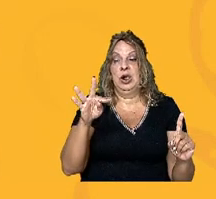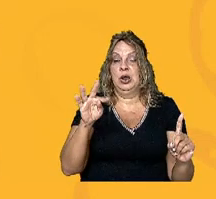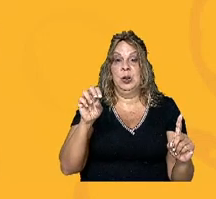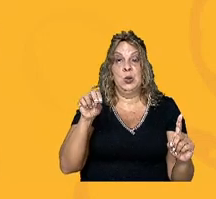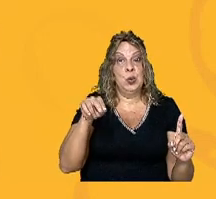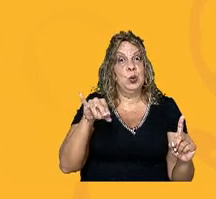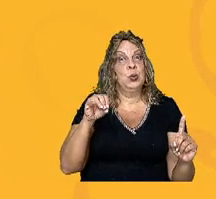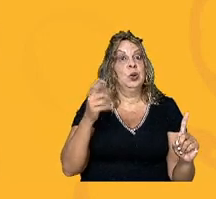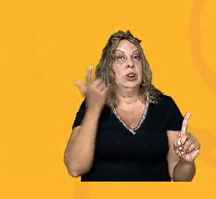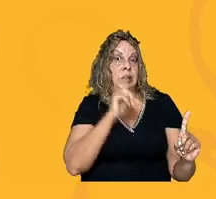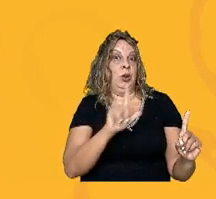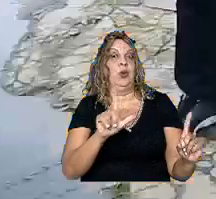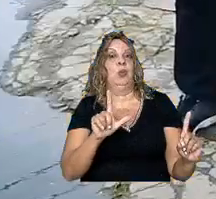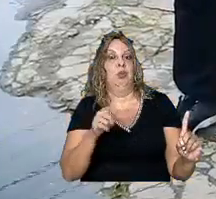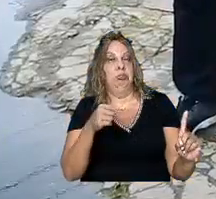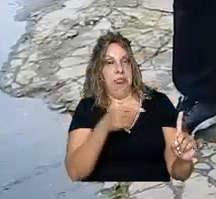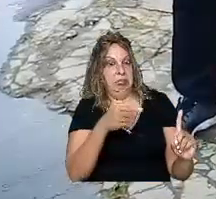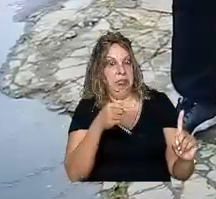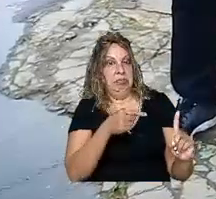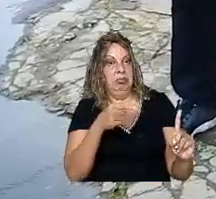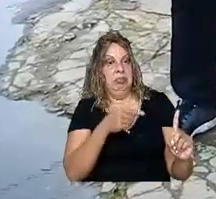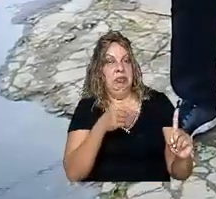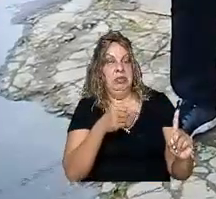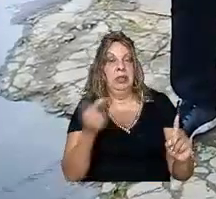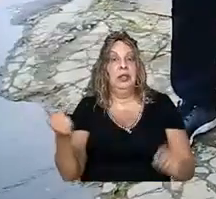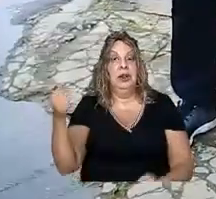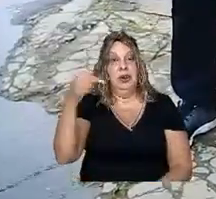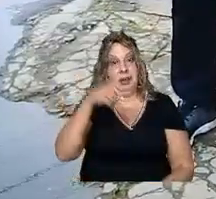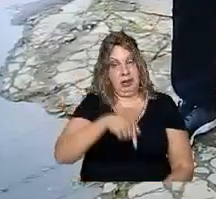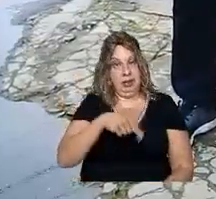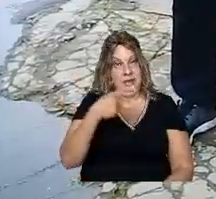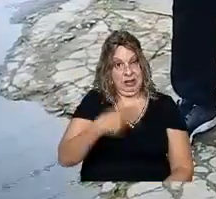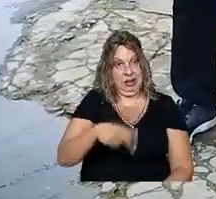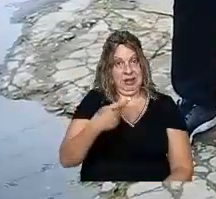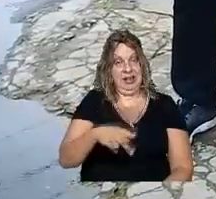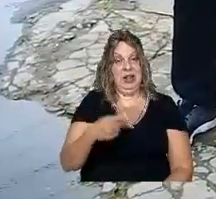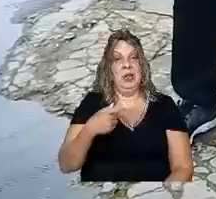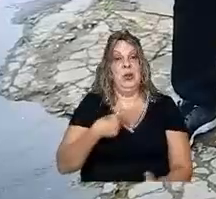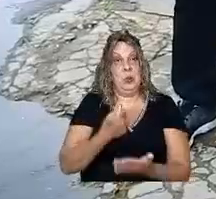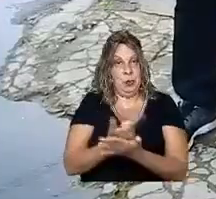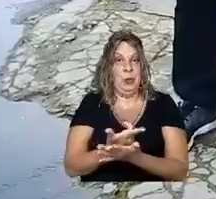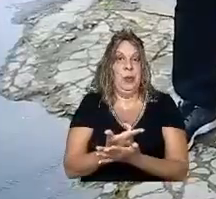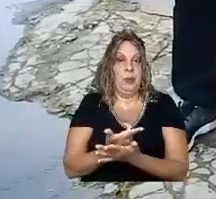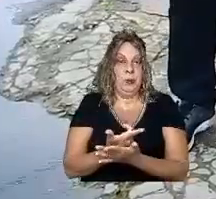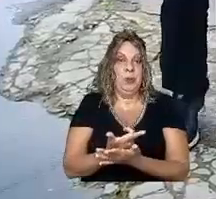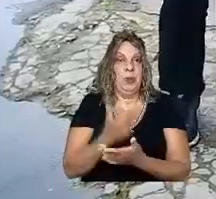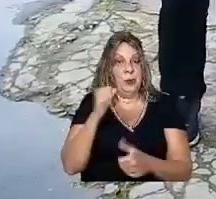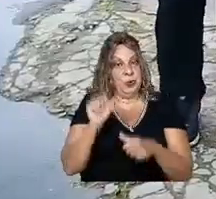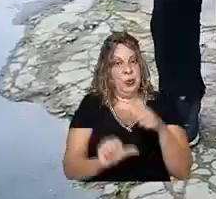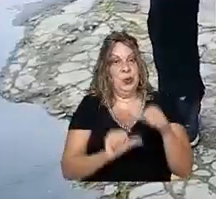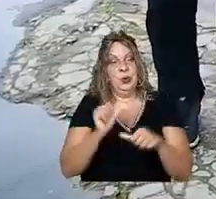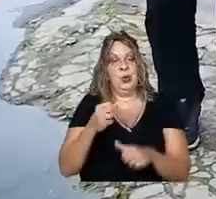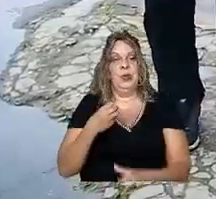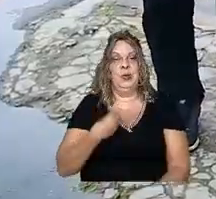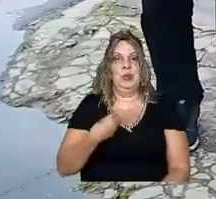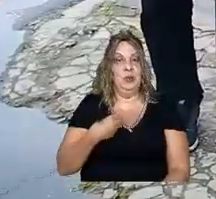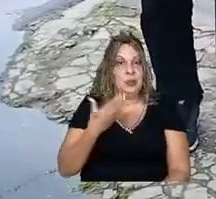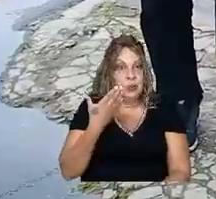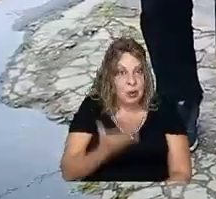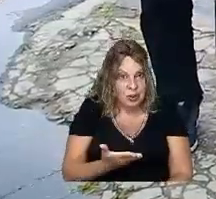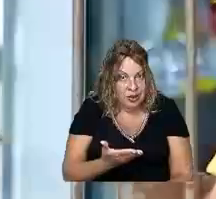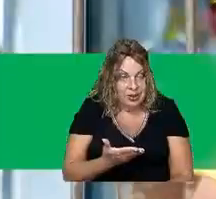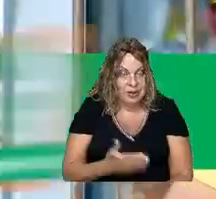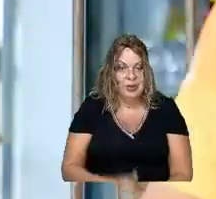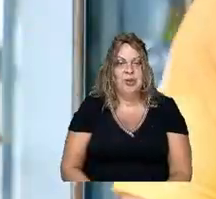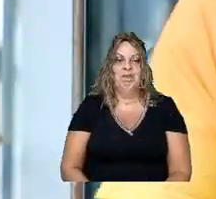foi o grande contemplado. Deu uma passadinha aqui na Mercearia Carioca, adquiriu e mudou de vida. Não foi isso,